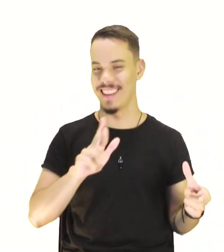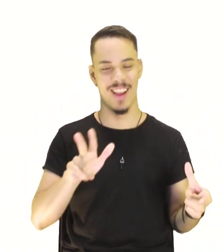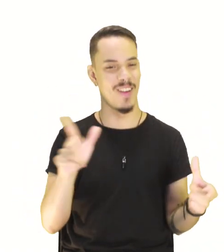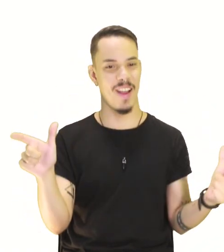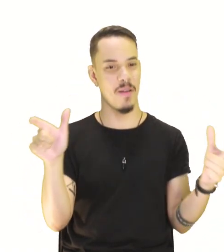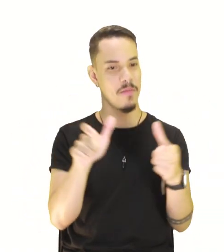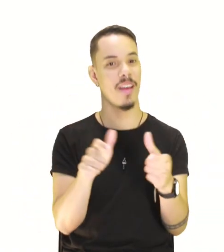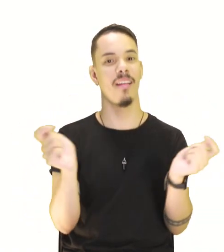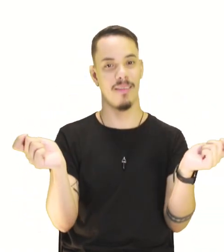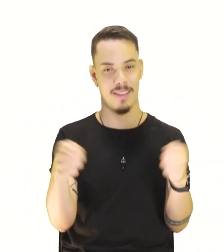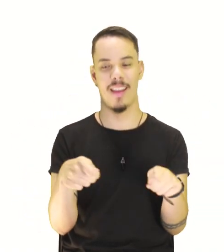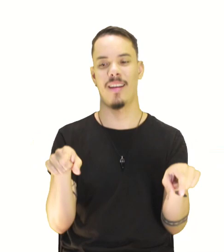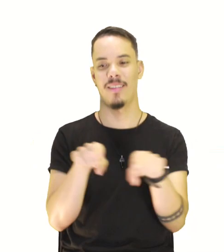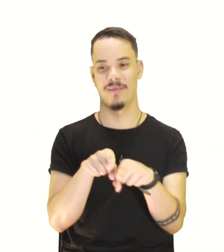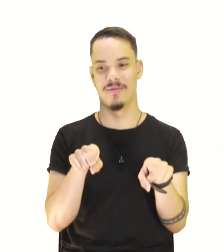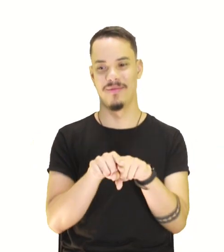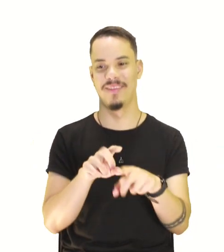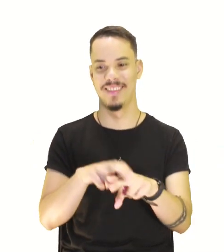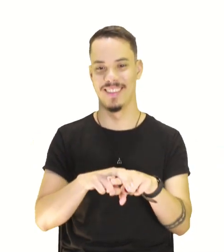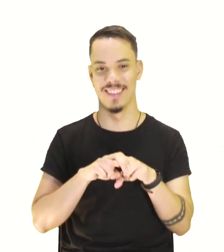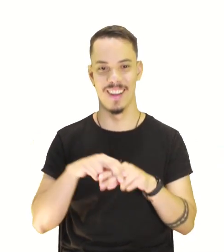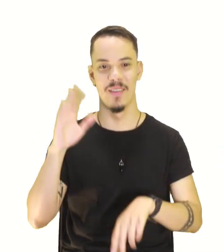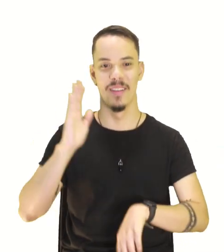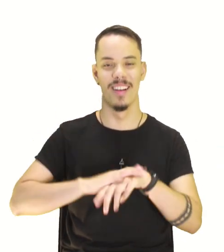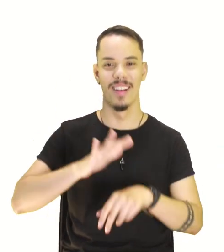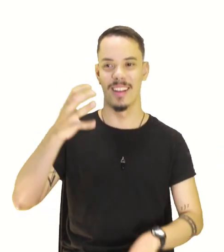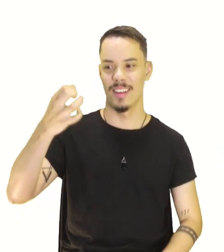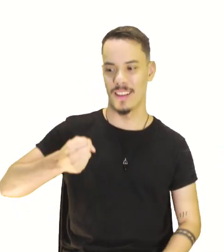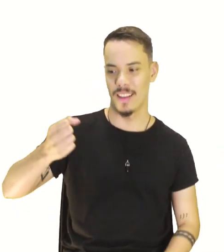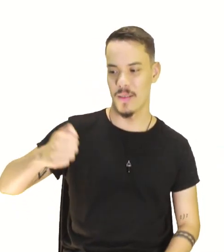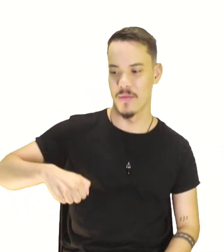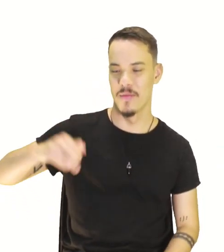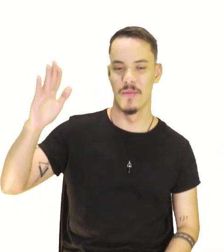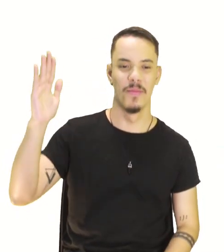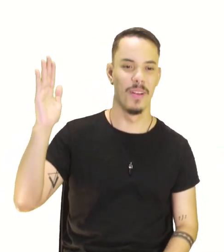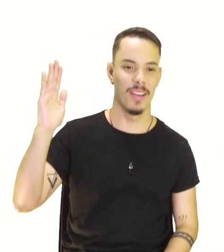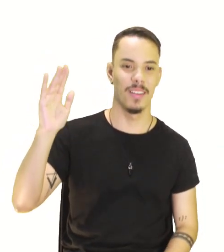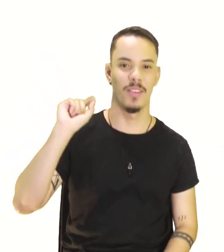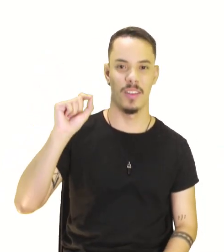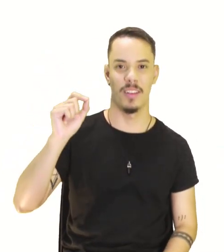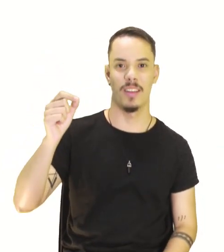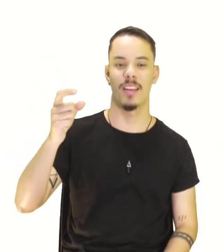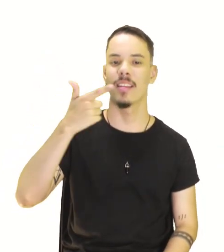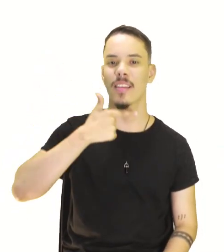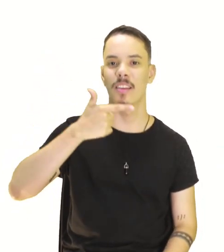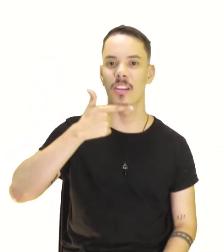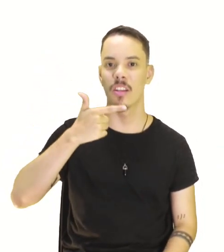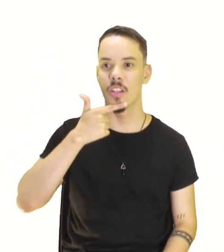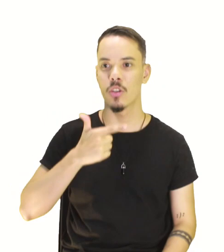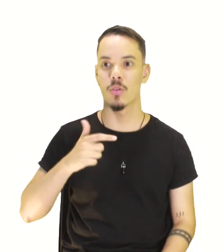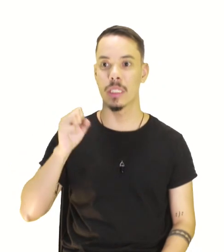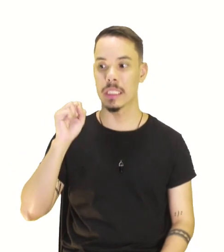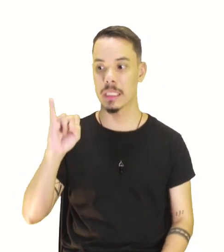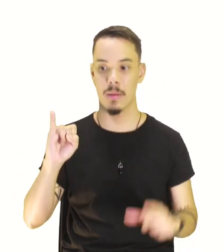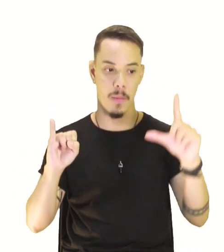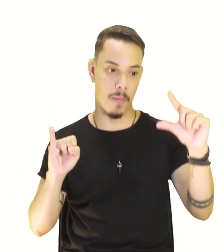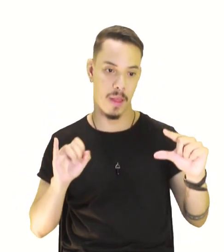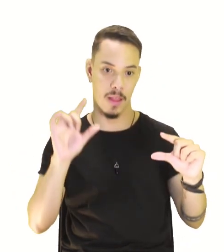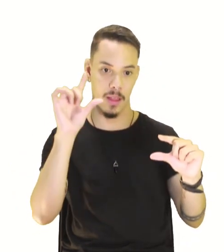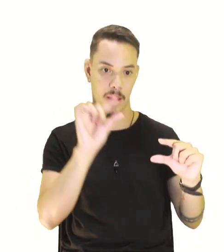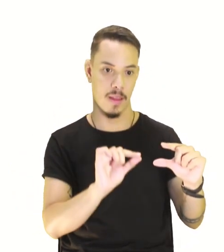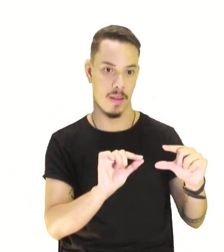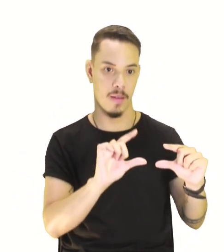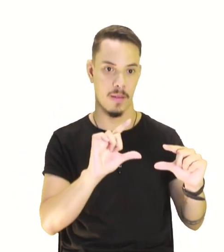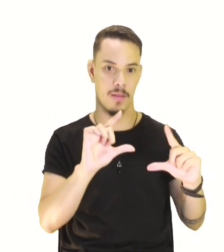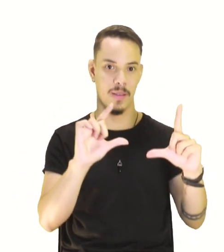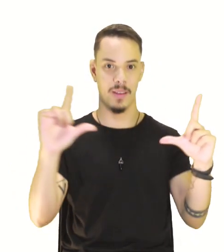duas grandezas. Quanto mais leite, mais queijo. Quanto menos leite, menos queijo. Quanto mais buraco, mais o